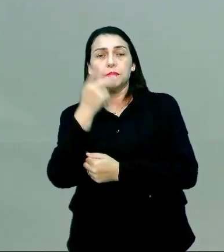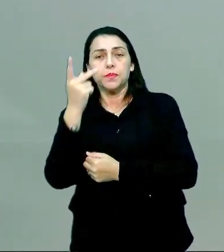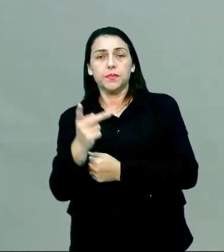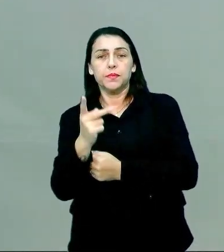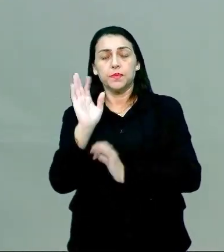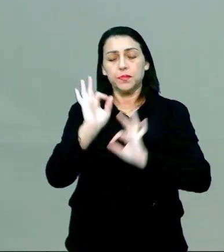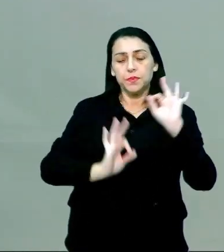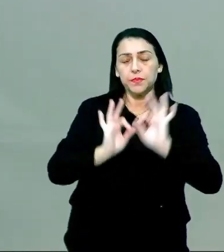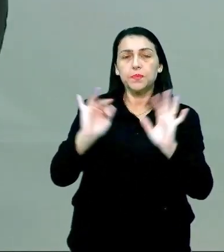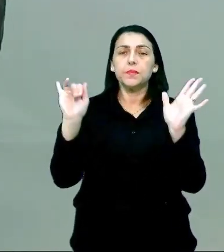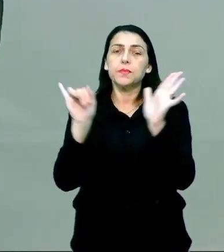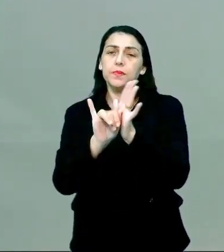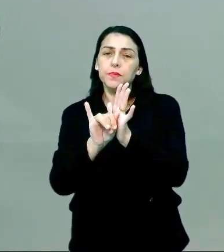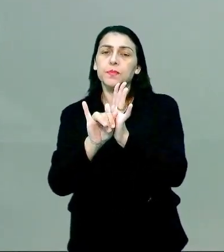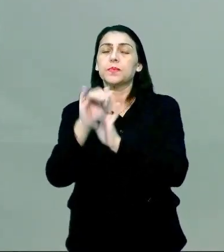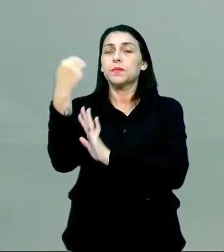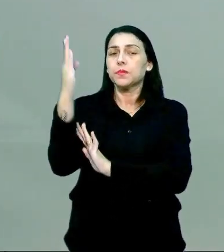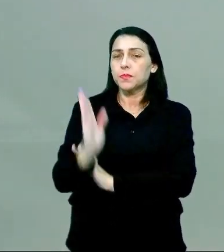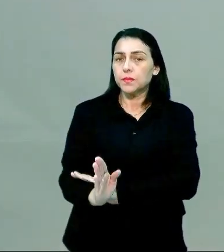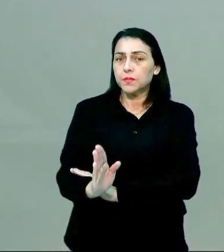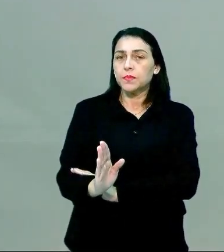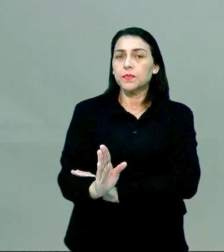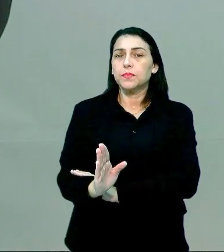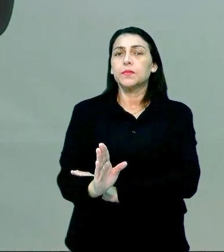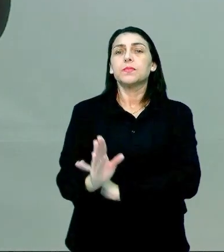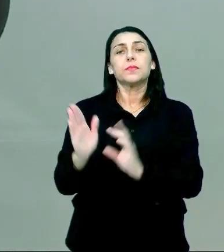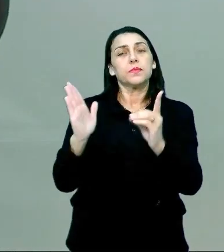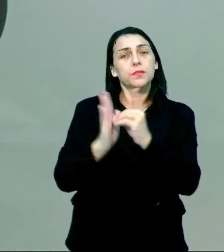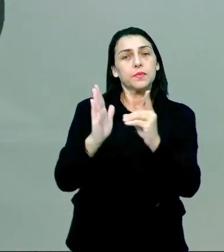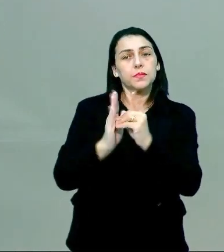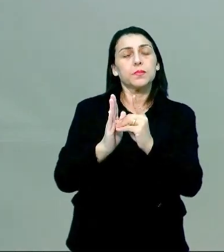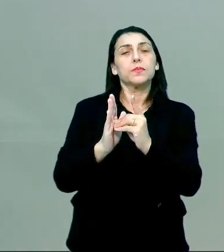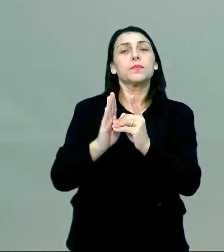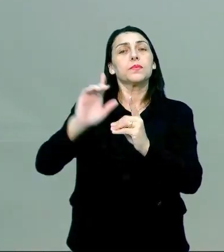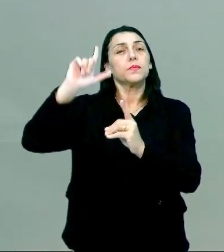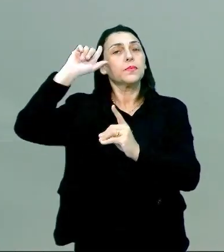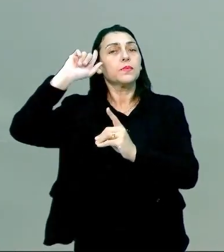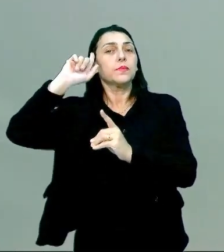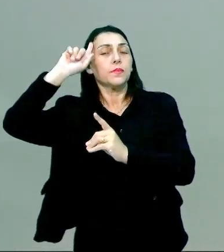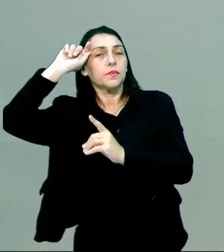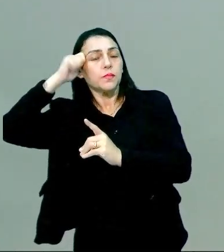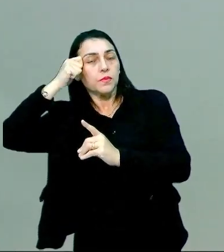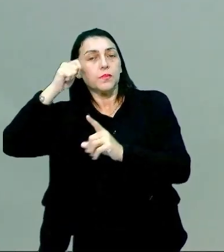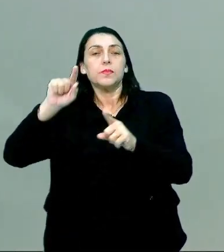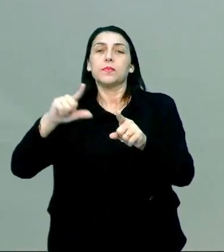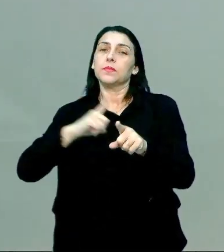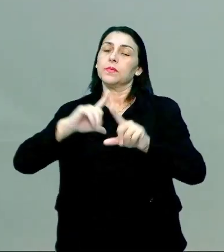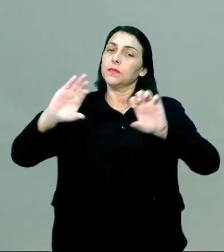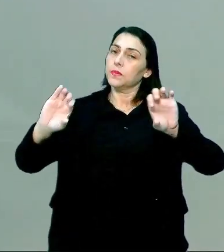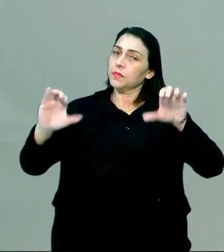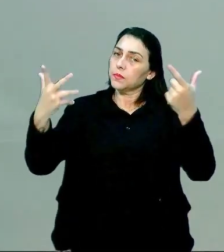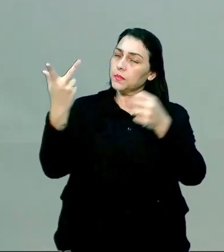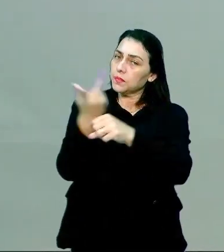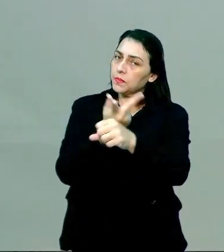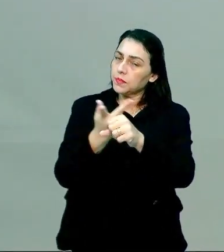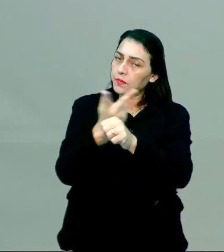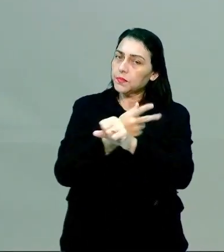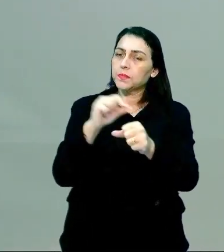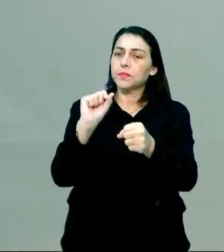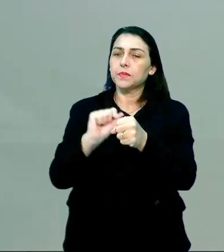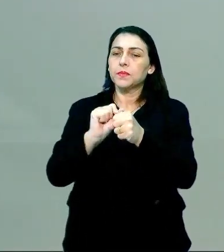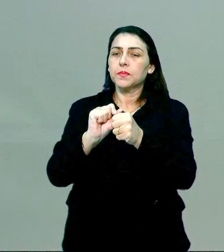a construção identitária, Brasil, temos cultura indígena, cultura afro e temos as festividades que buscam fazer